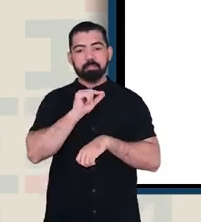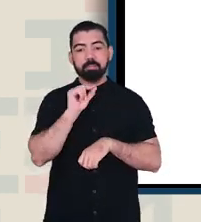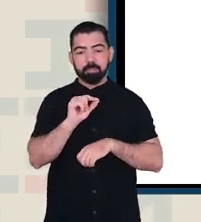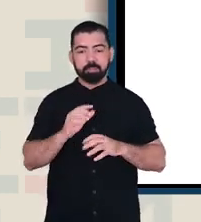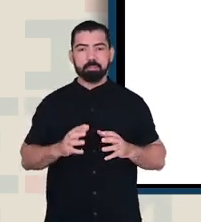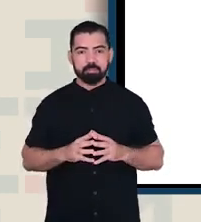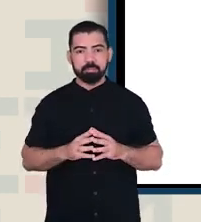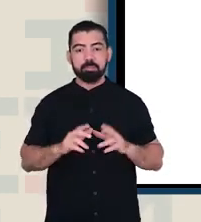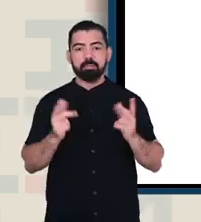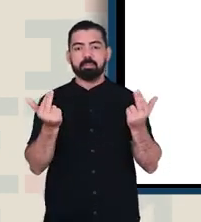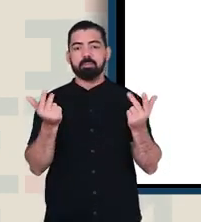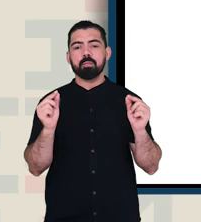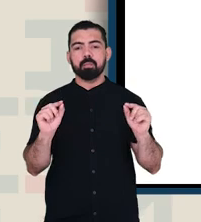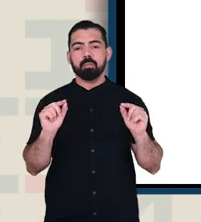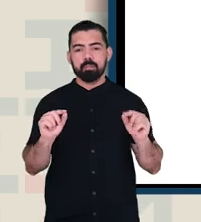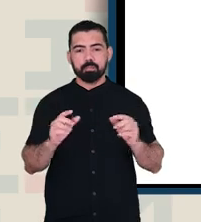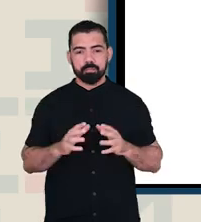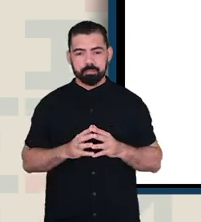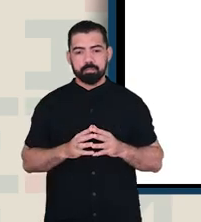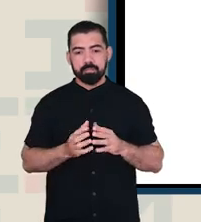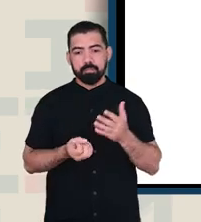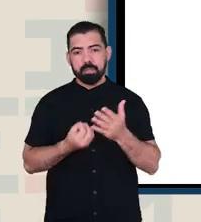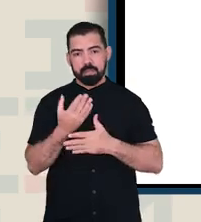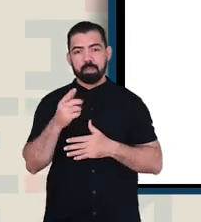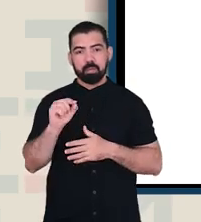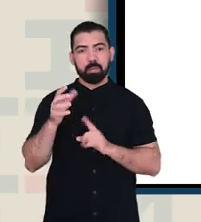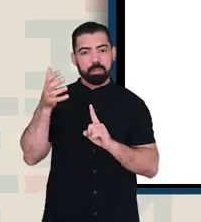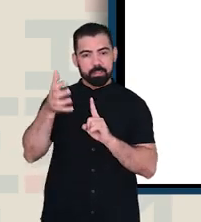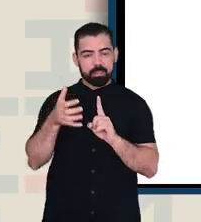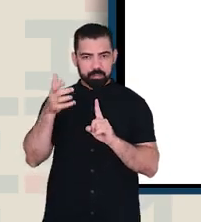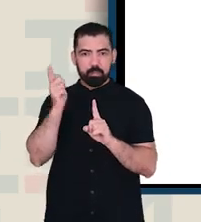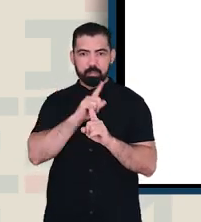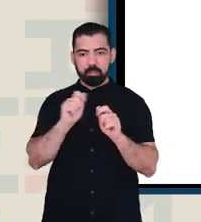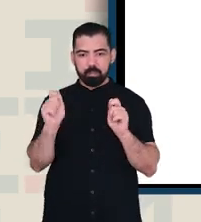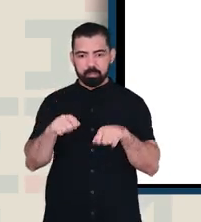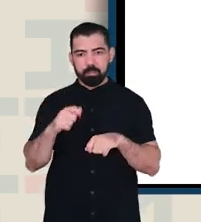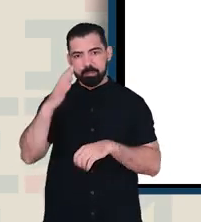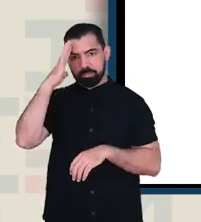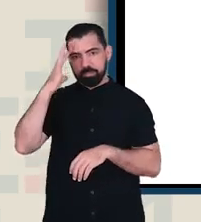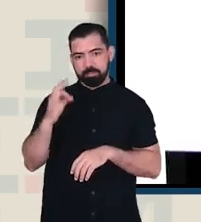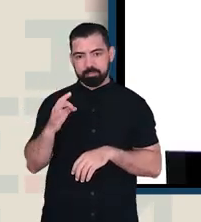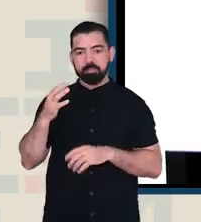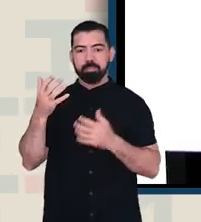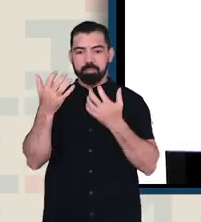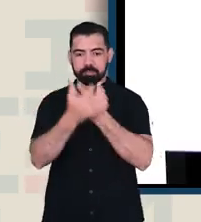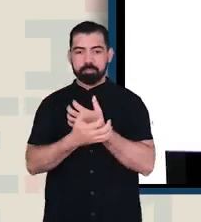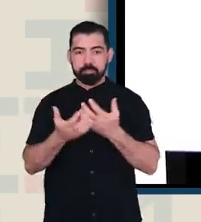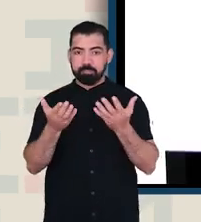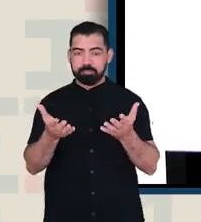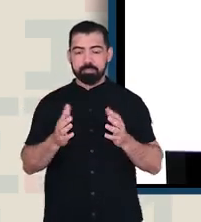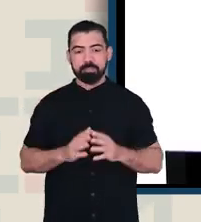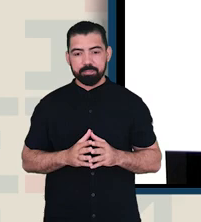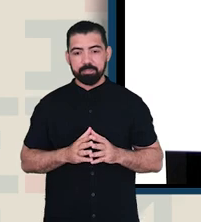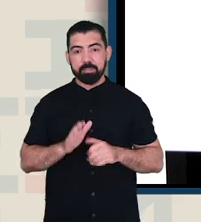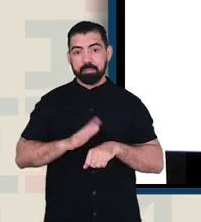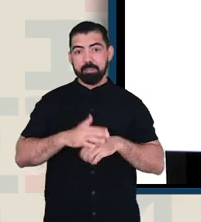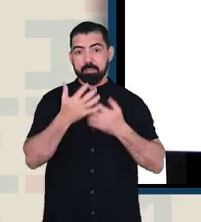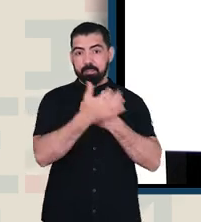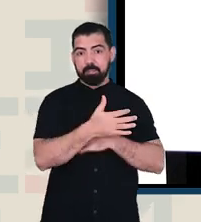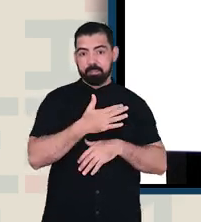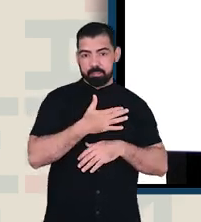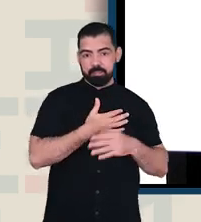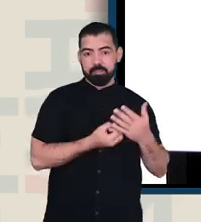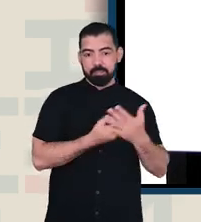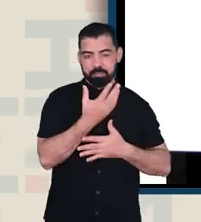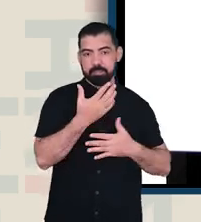se fosse elaborar um discurso que pode ser entendido como musical. Então, um pouco da minha música,